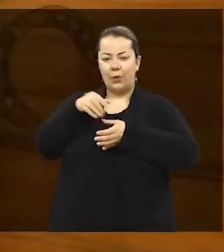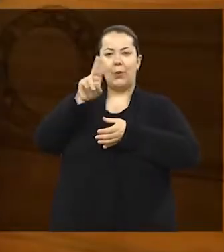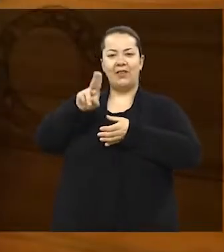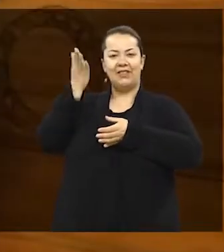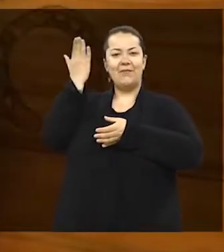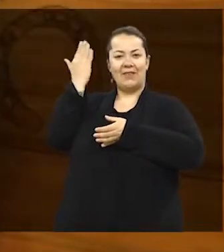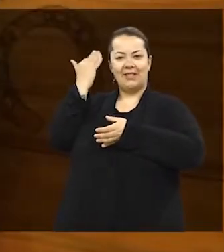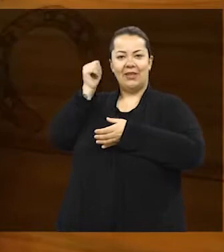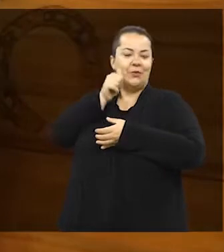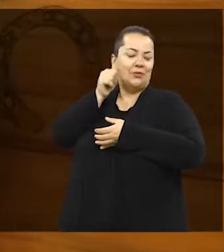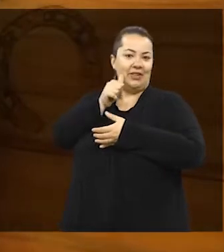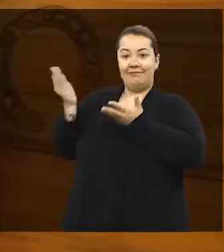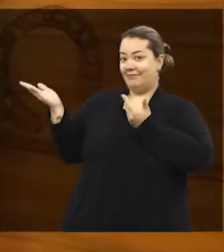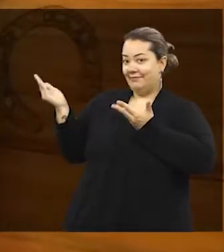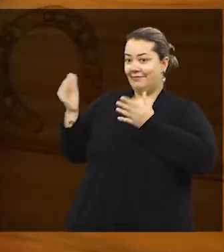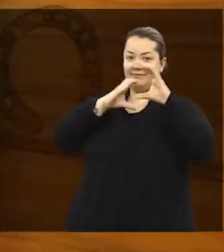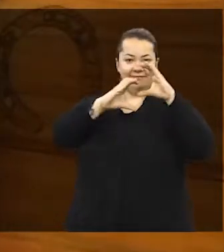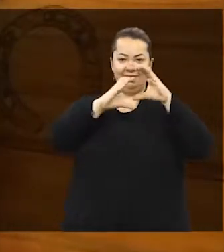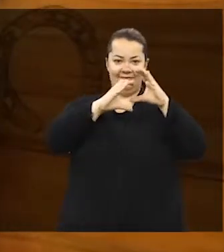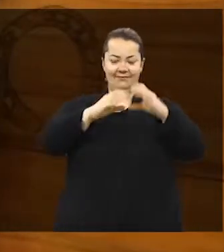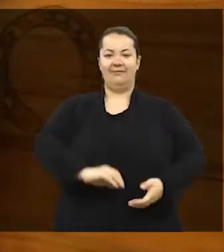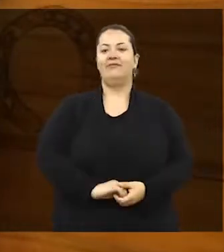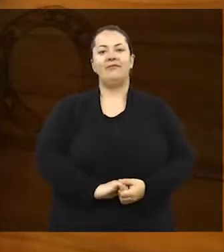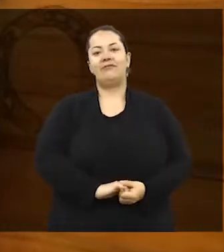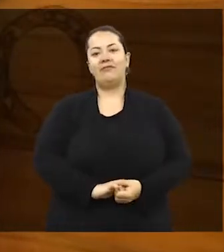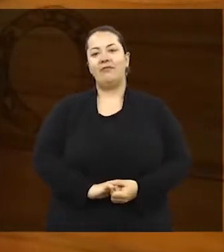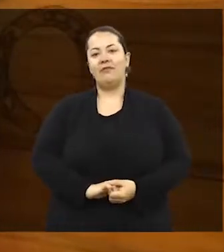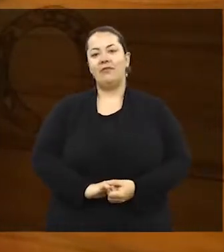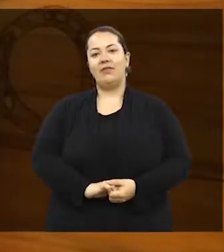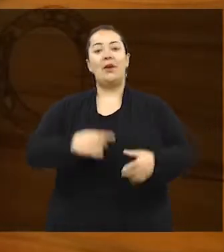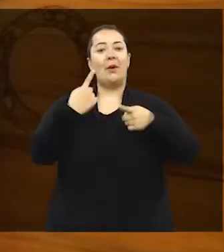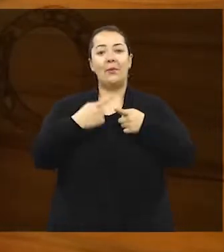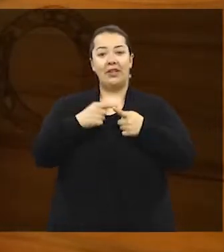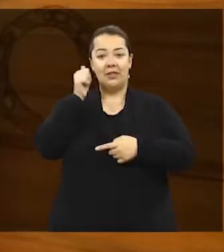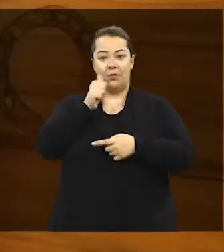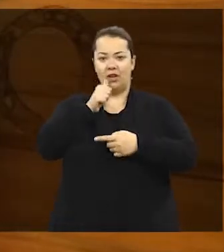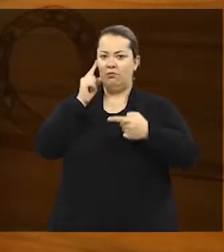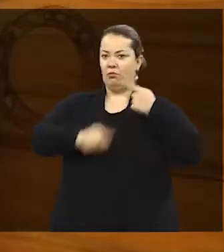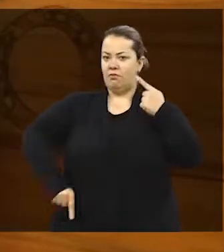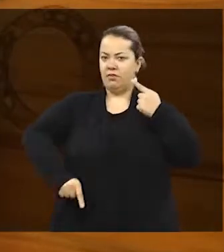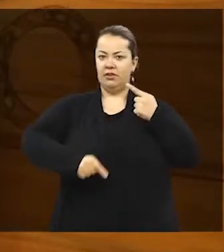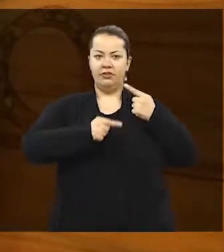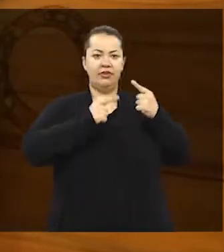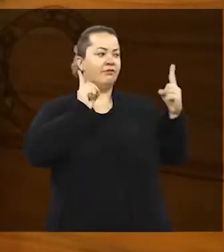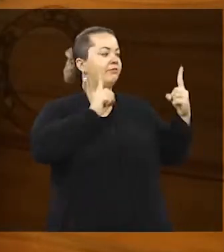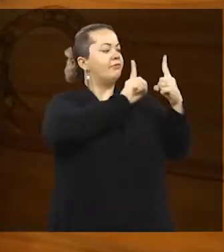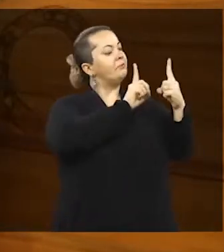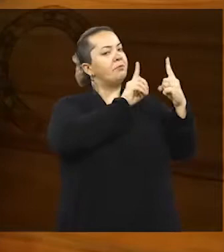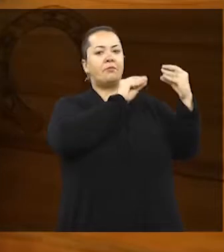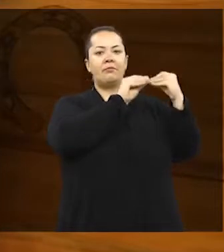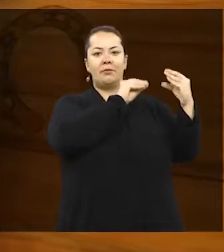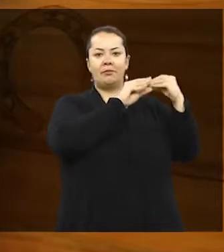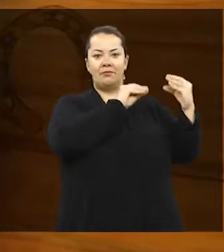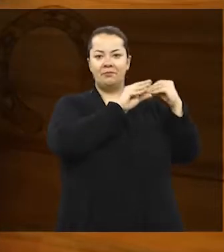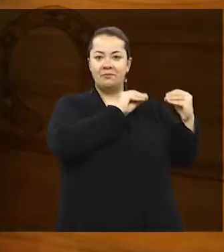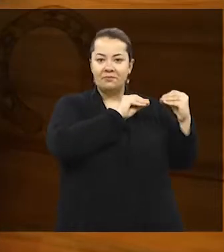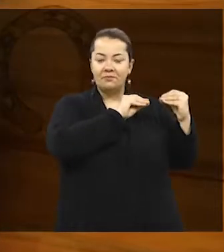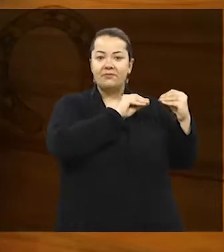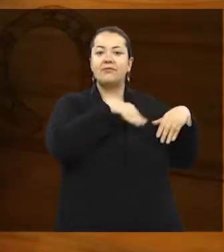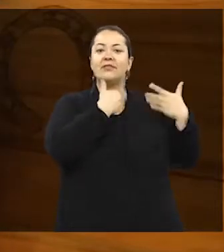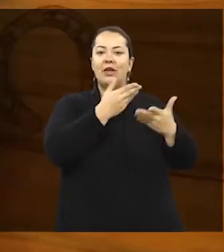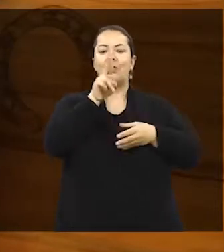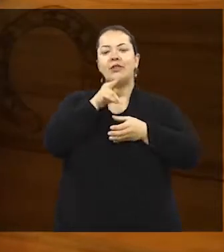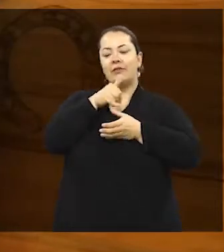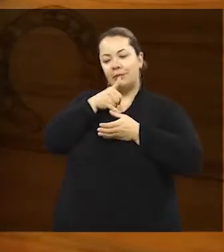época das estâncias, o mate era utilizado pelas meninas como forma de linguagem, porque elas não